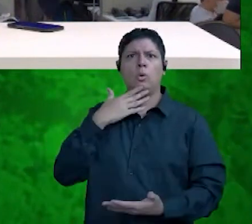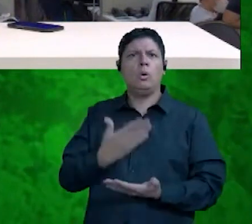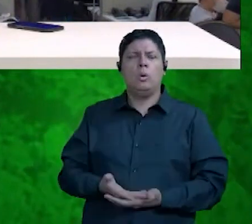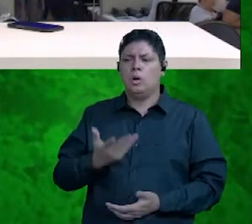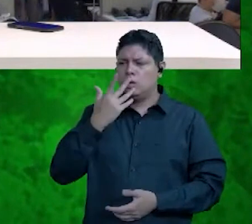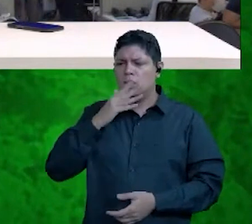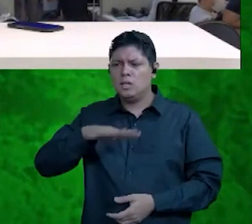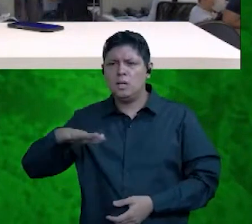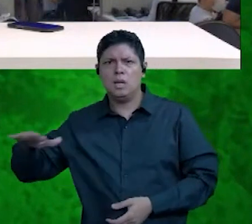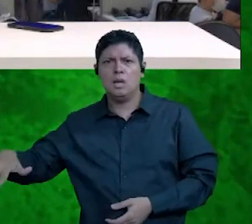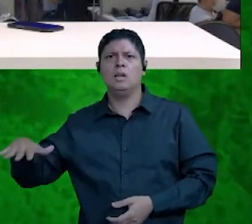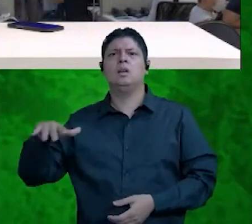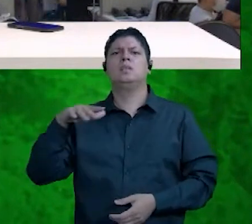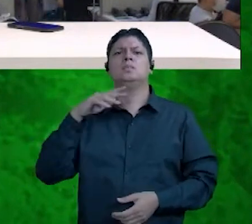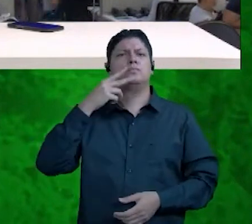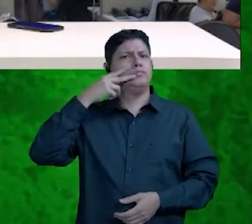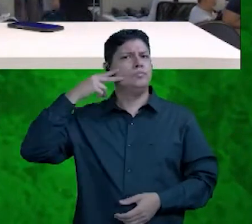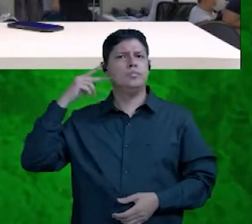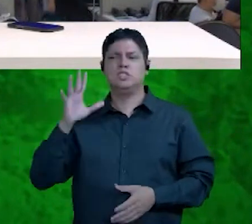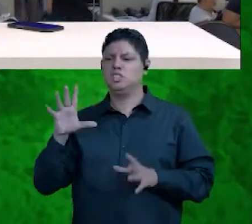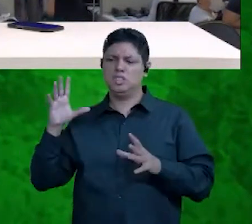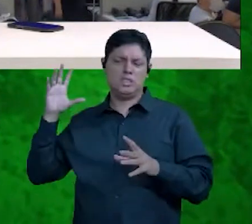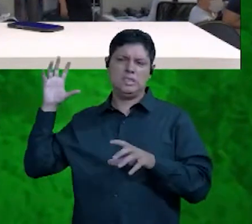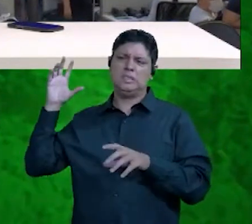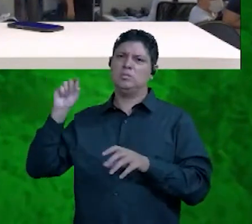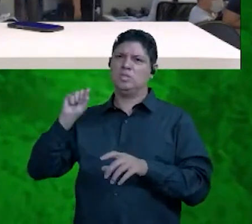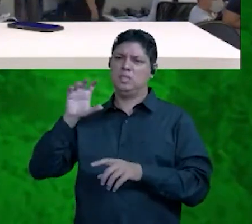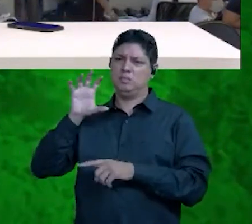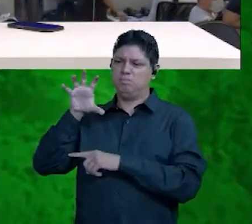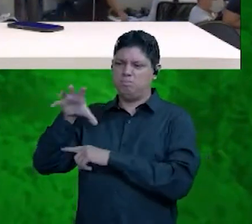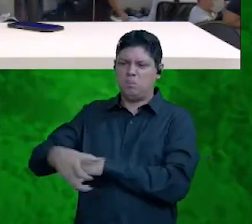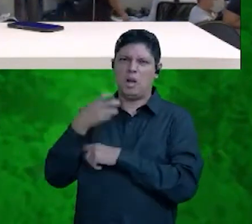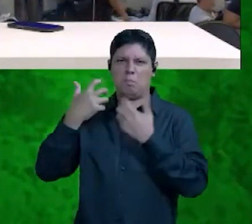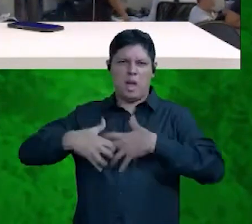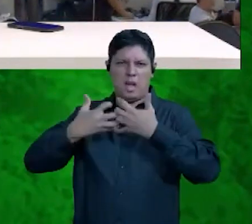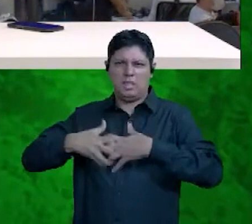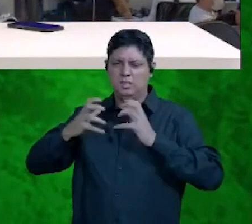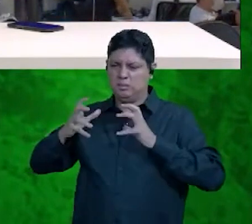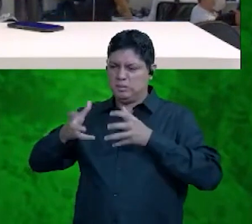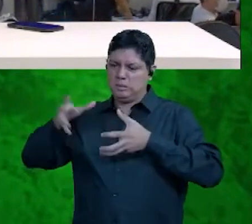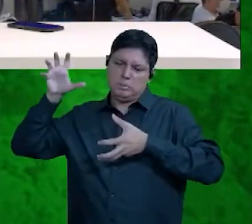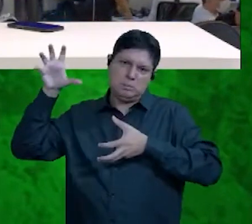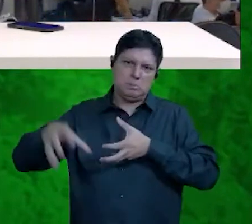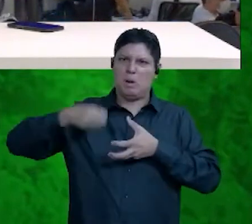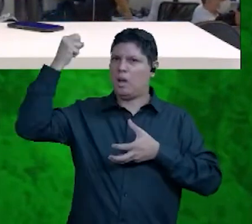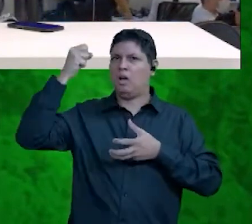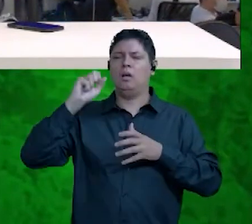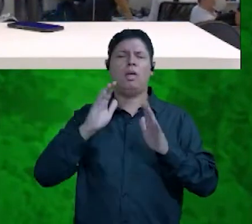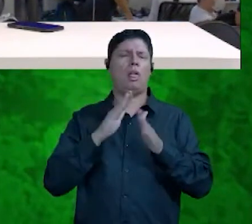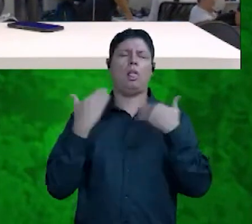De mineração ilegal. E o Bolsonaro tem 3 anos e meio de governo. Esse desastre na Amazônia vem de trás, sabe?